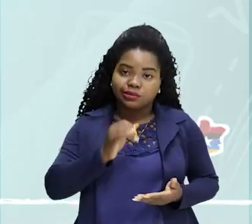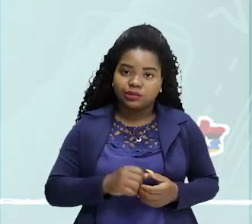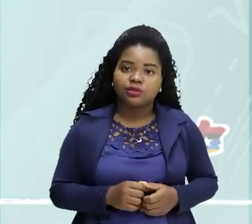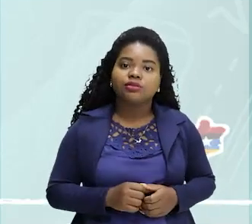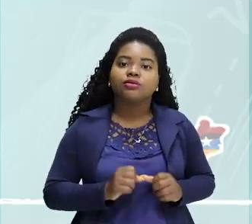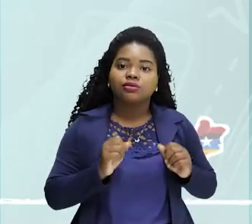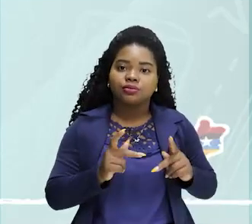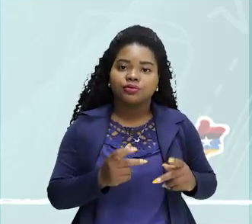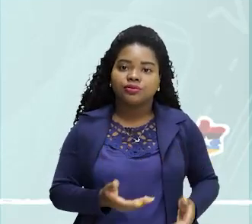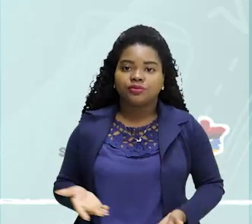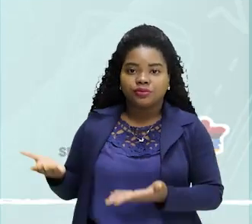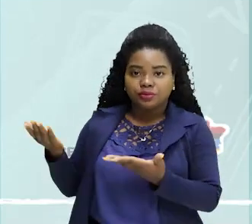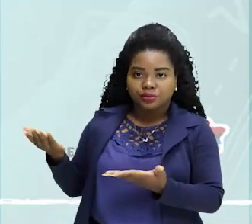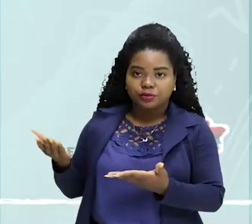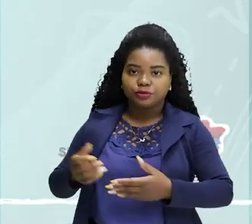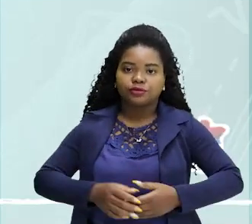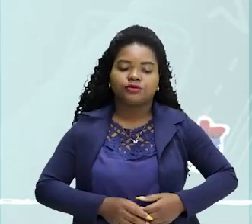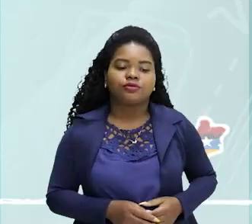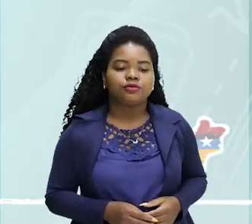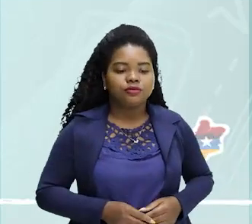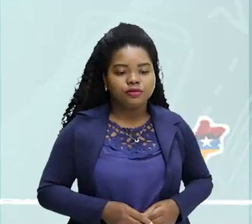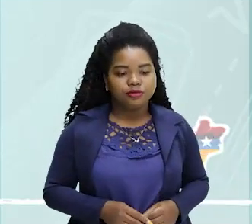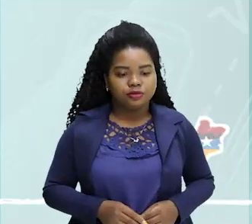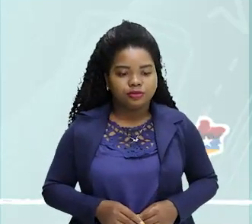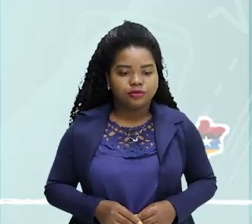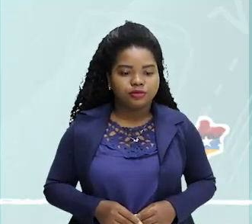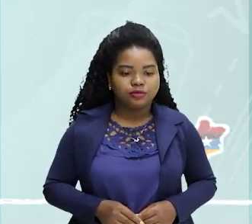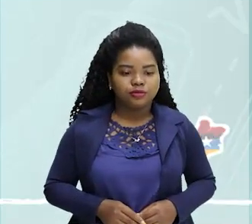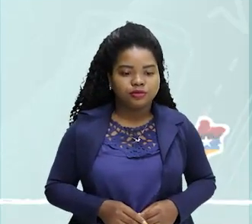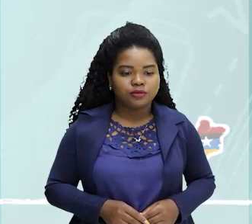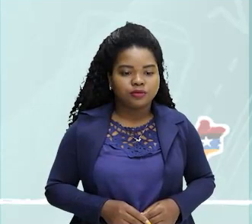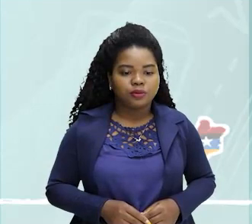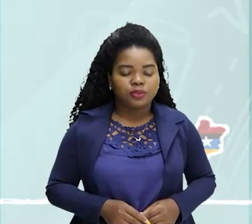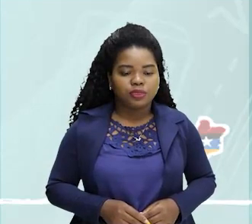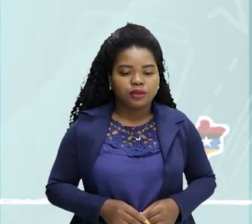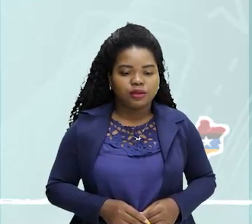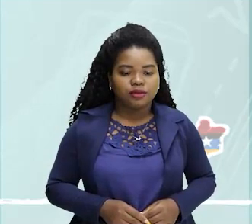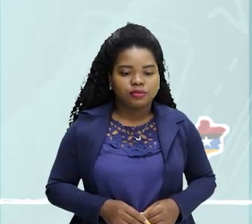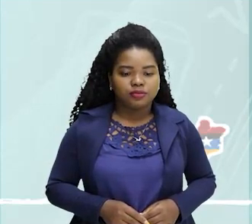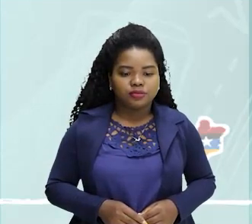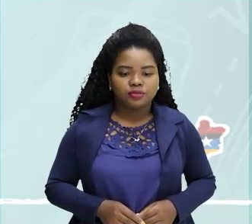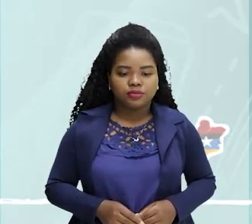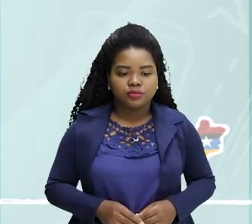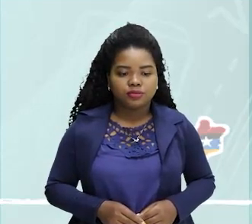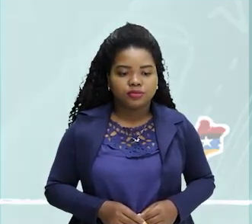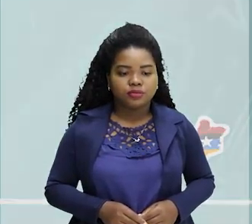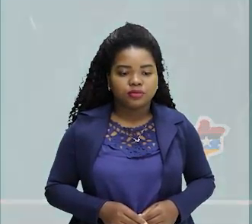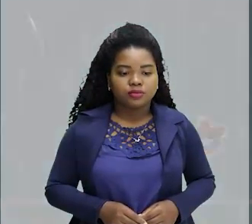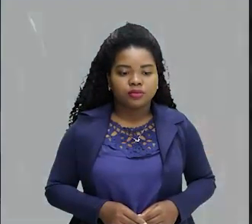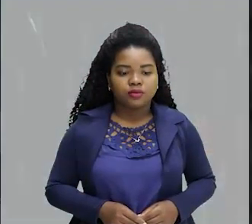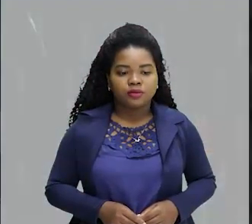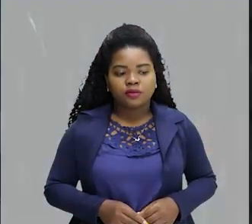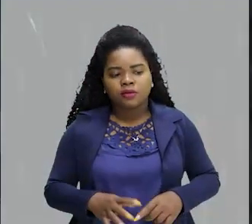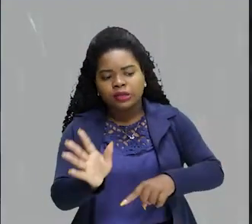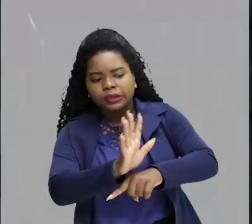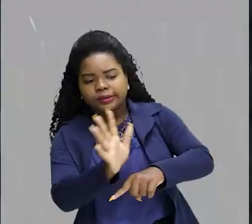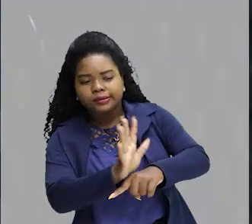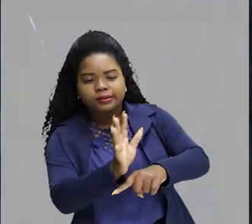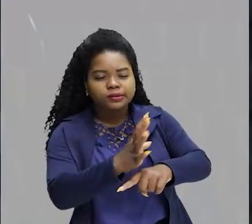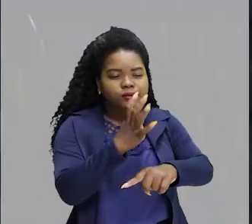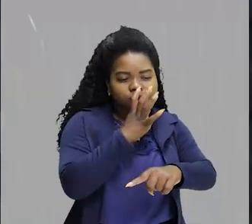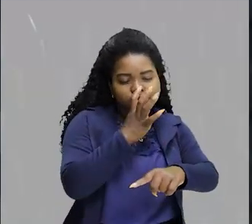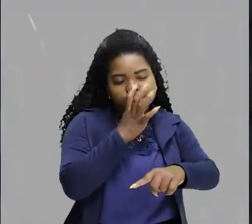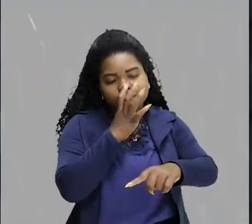sujeito primeiro, verbo conjugado e complemento. I watched a movie last night. Eu assisti um filme